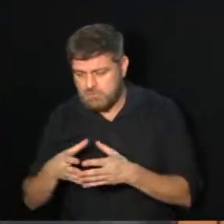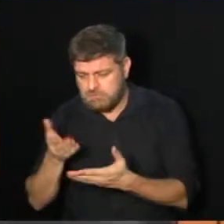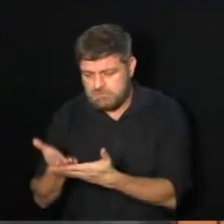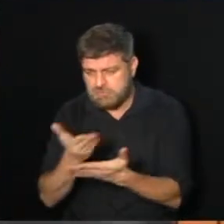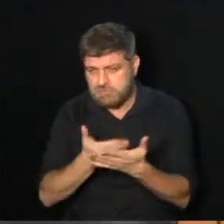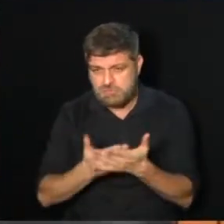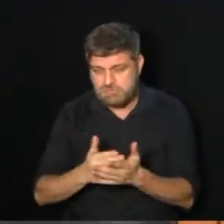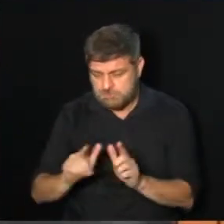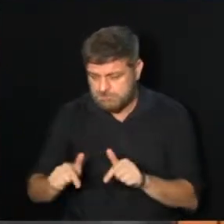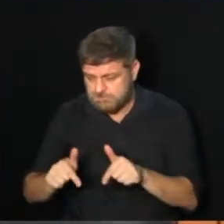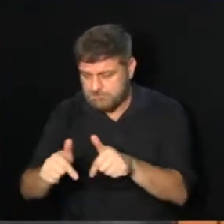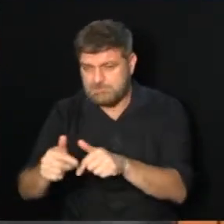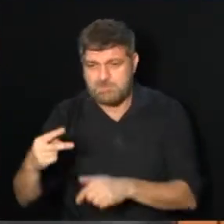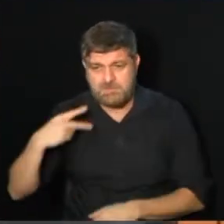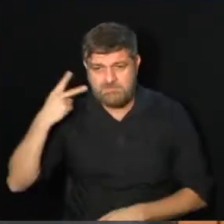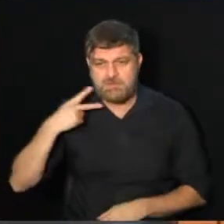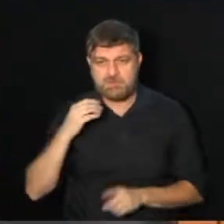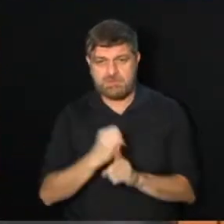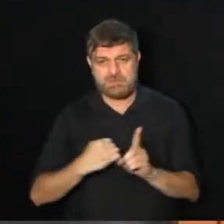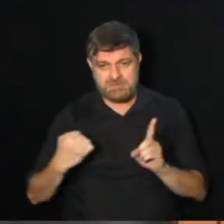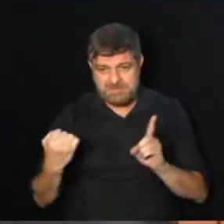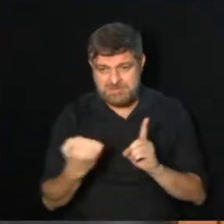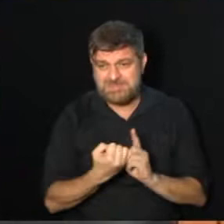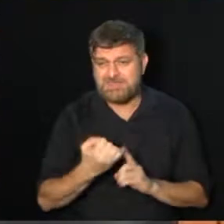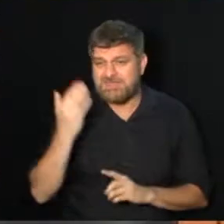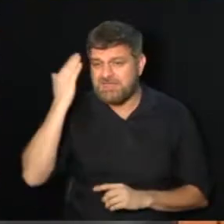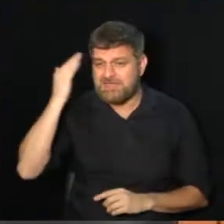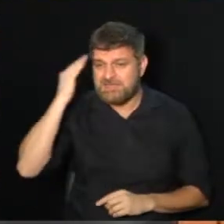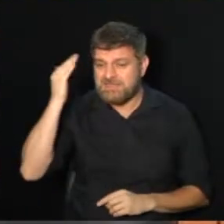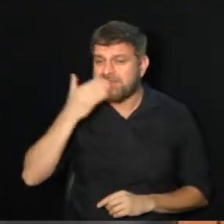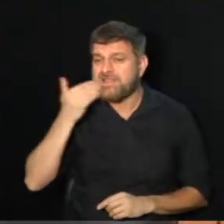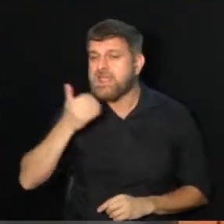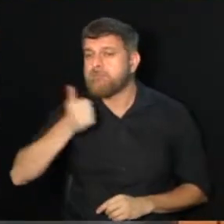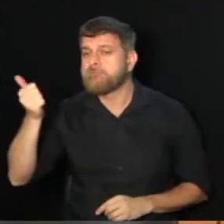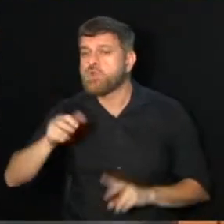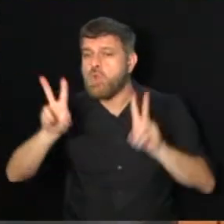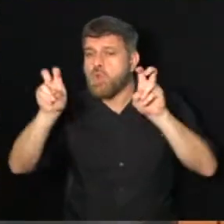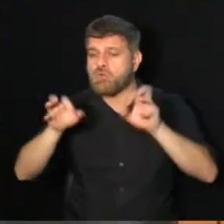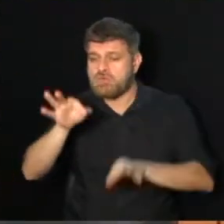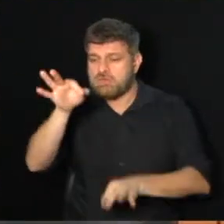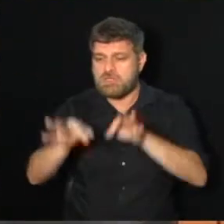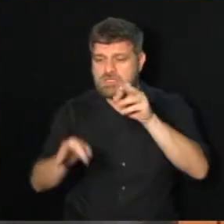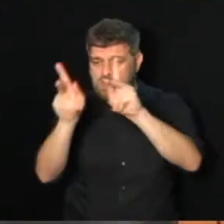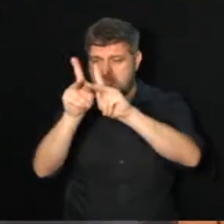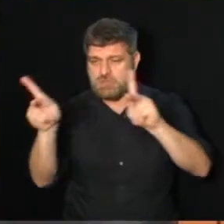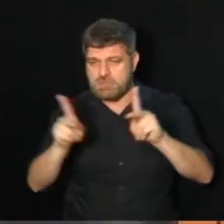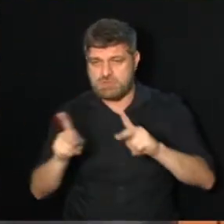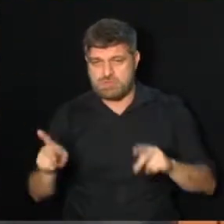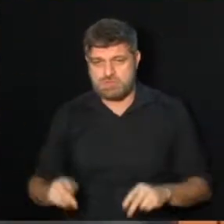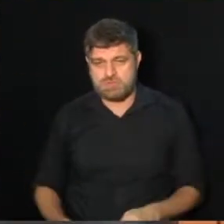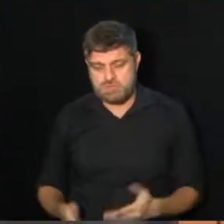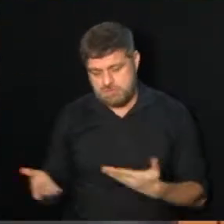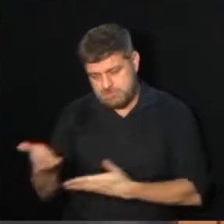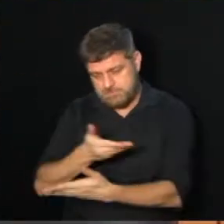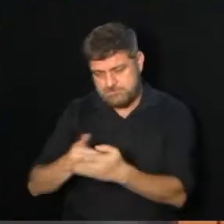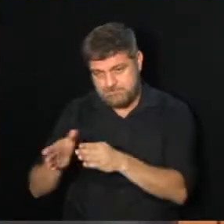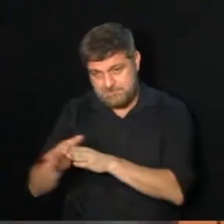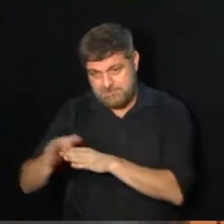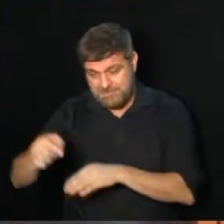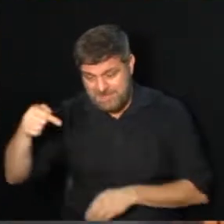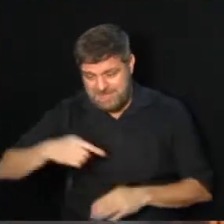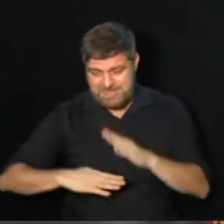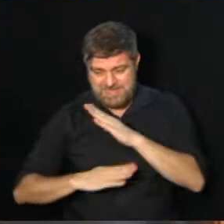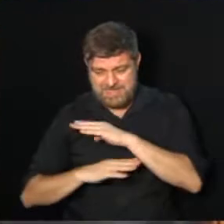que vereadores e sociedade possam saber mais sobre justiça restaurativa, inclusive nessa casa, dia 21, e a